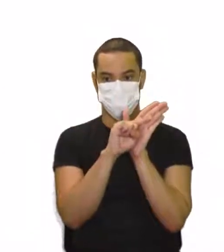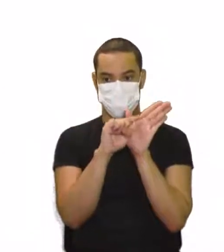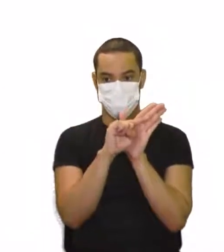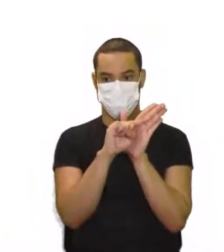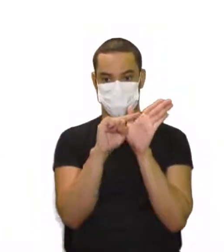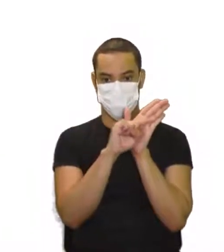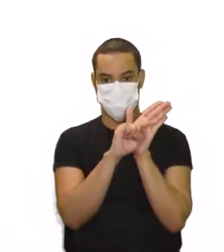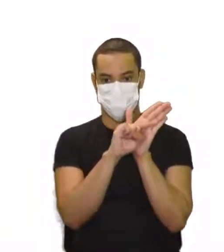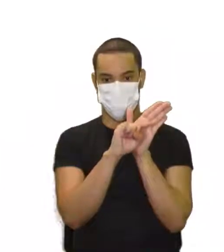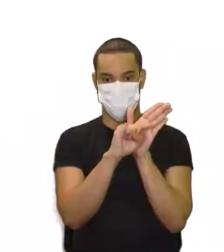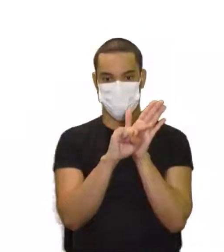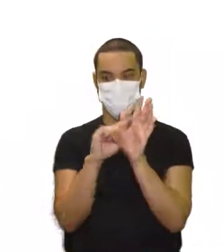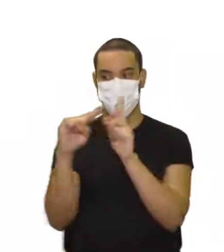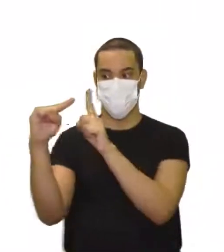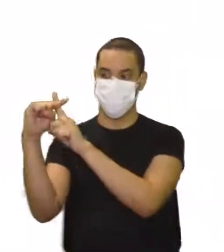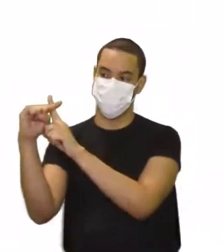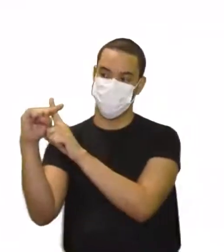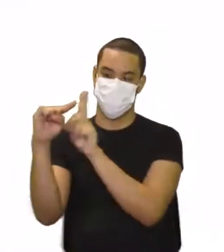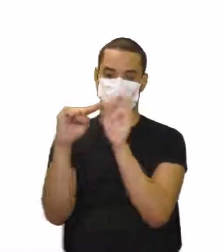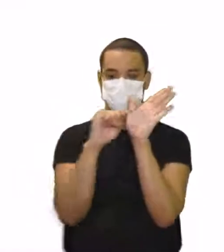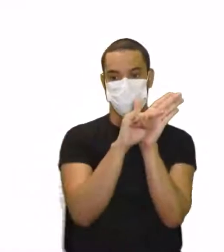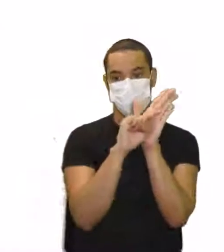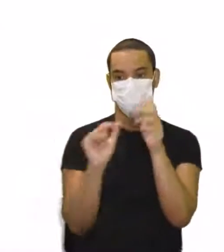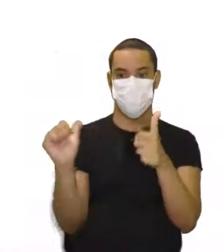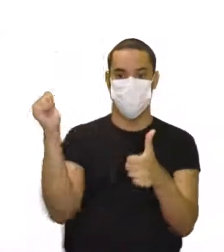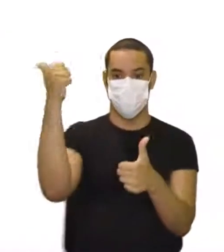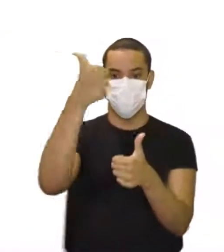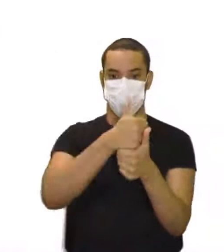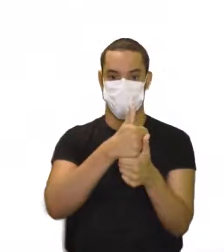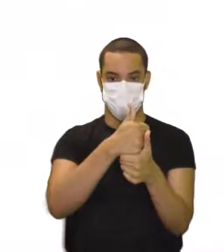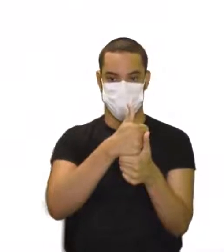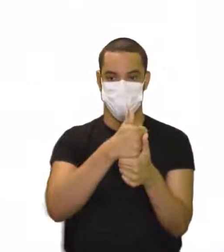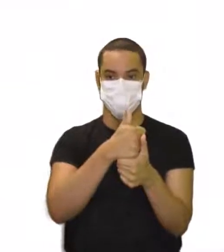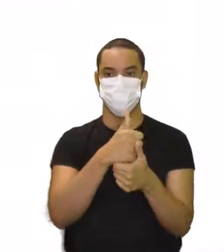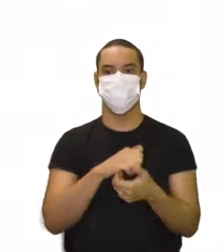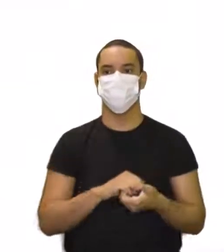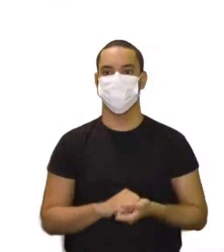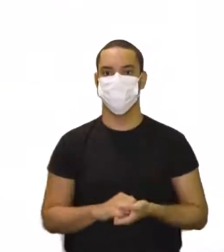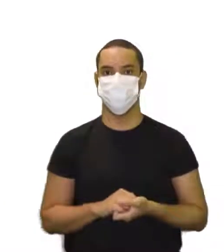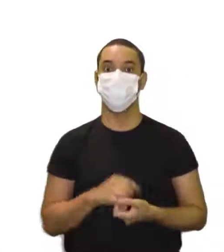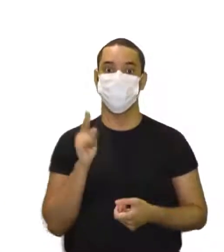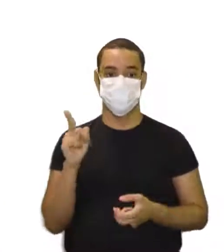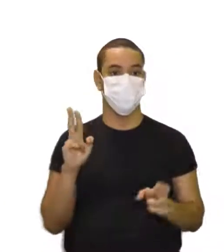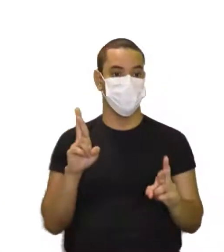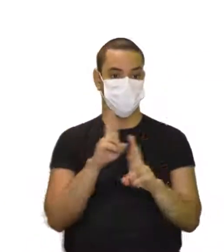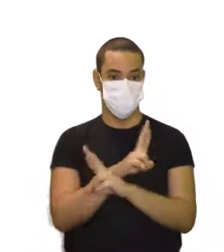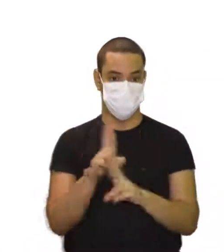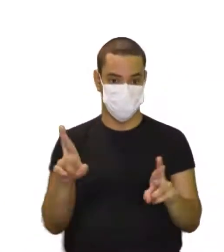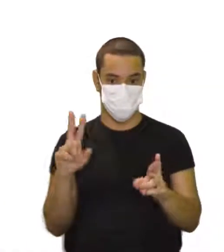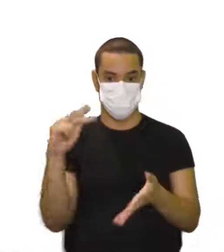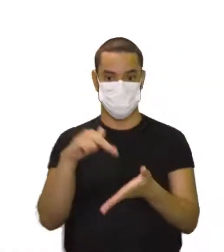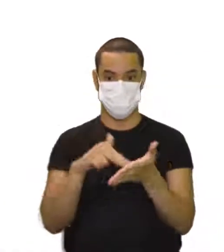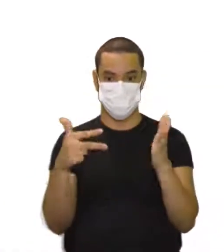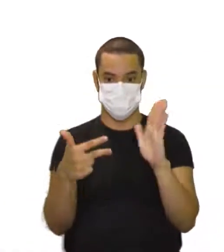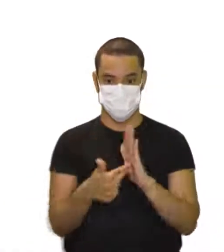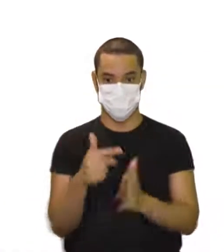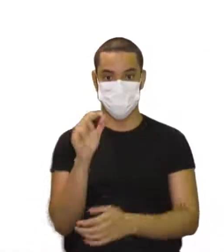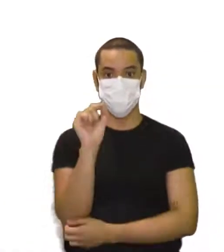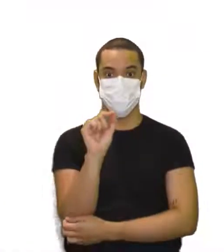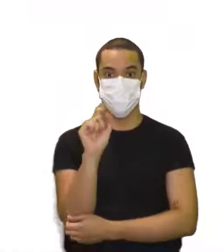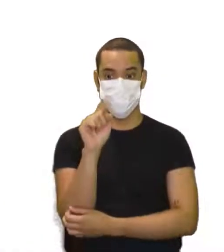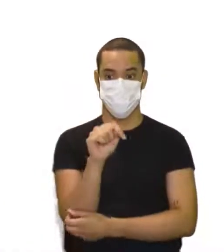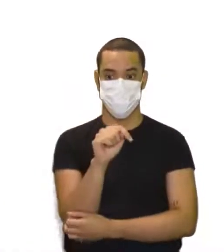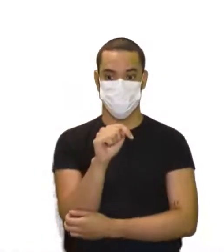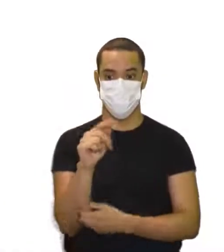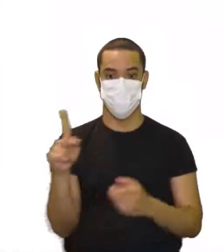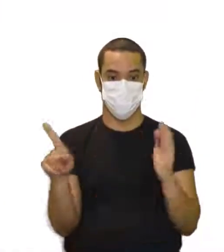de ser positivo, negativo, da equação. Essas relações são as equações relativísticas de transformações de